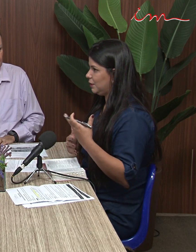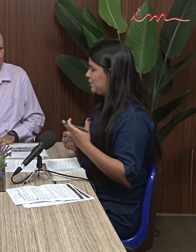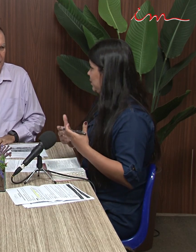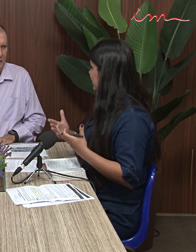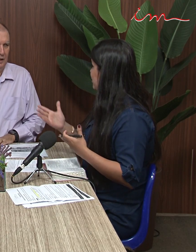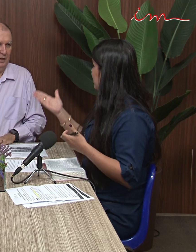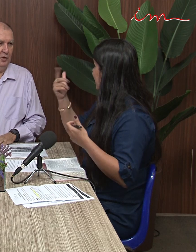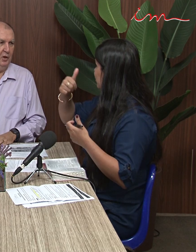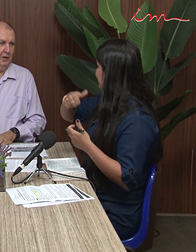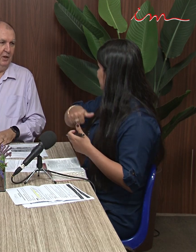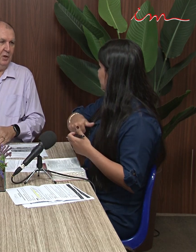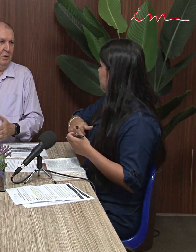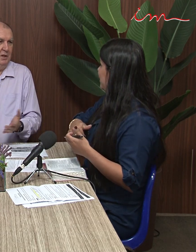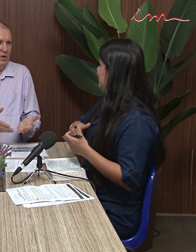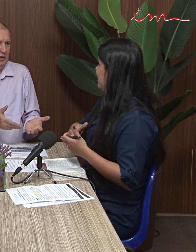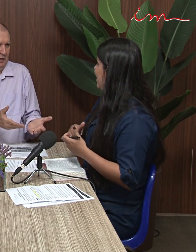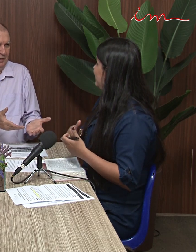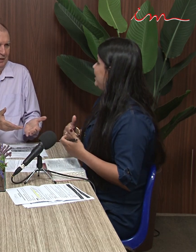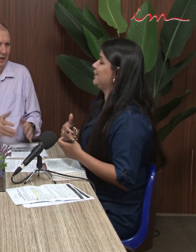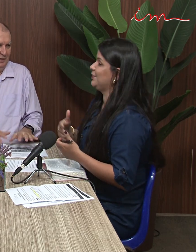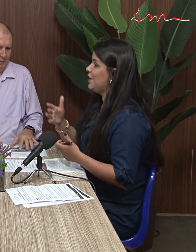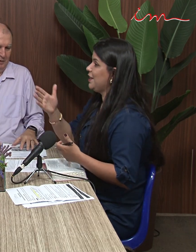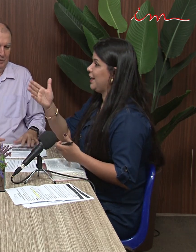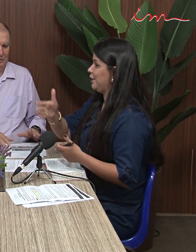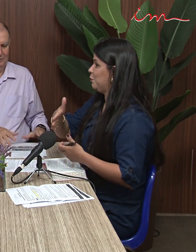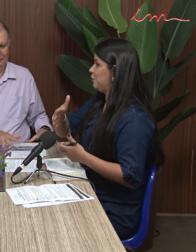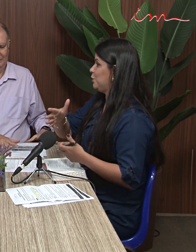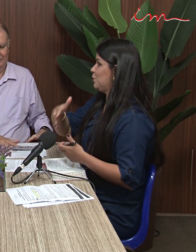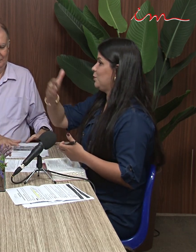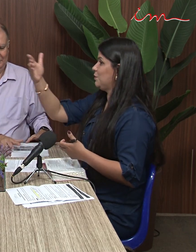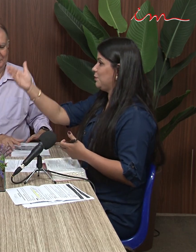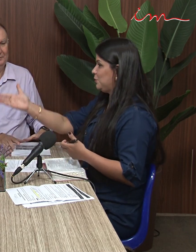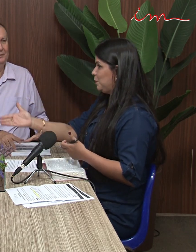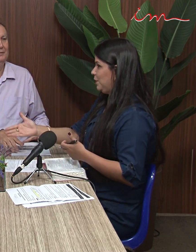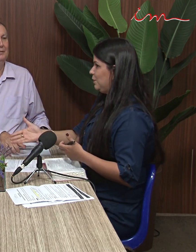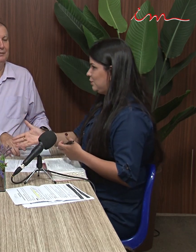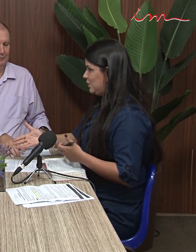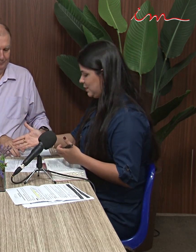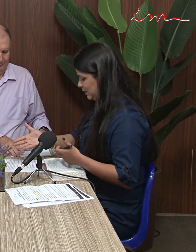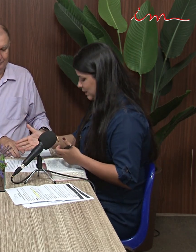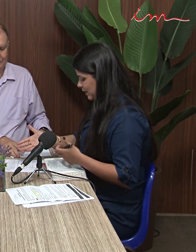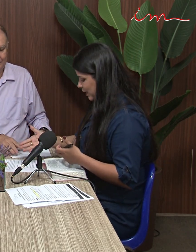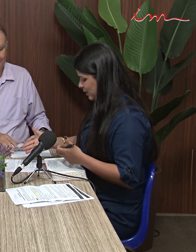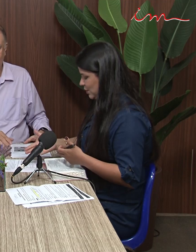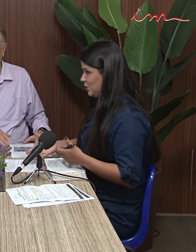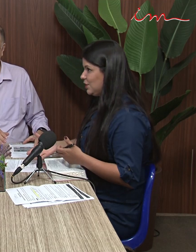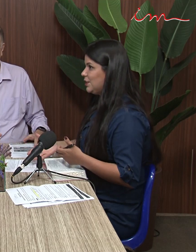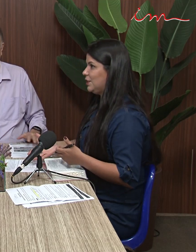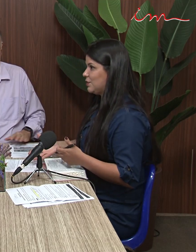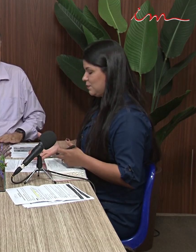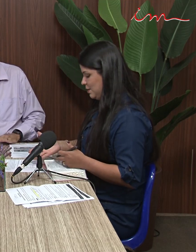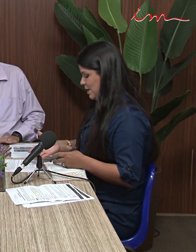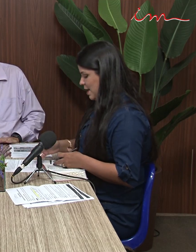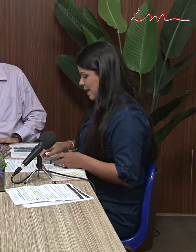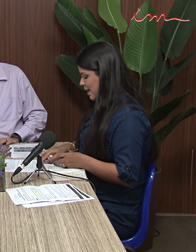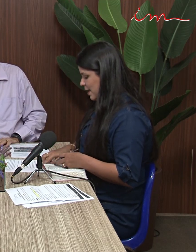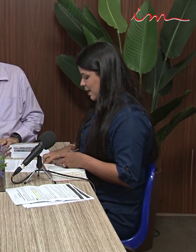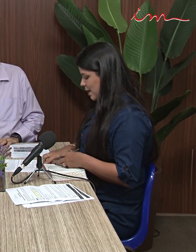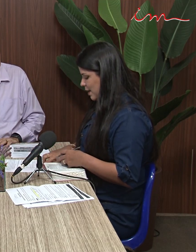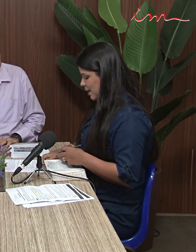fala diretamente à igreja. É o que ministra, né? Isso. É o que ministra. Quem tem ouvidos ouça o que o Espírito diz Portanto, às da igrejas. mensagem, né? Isso.